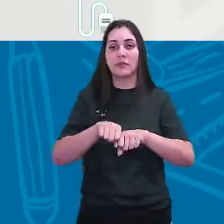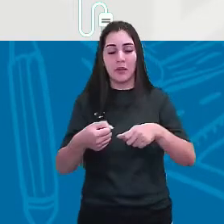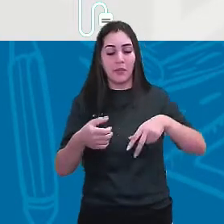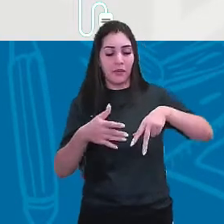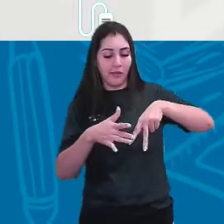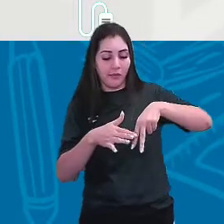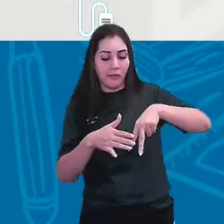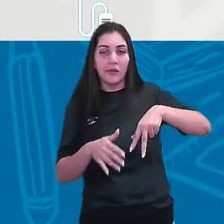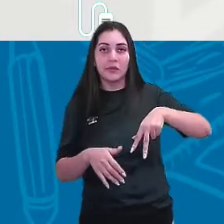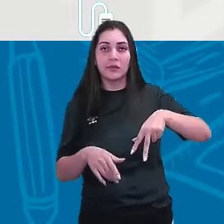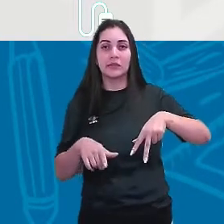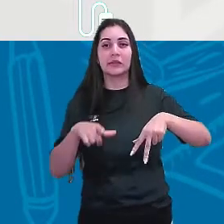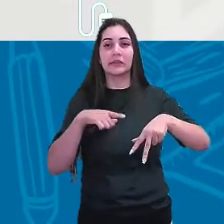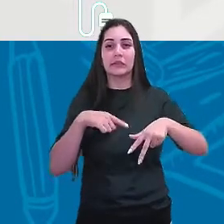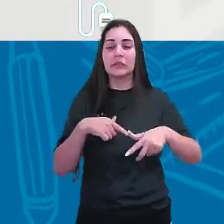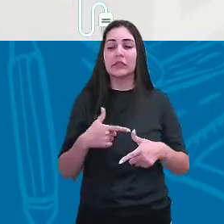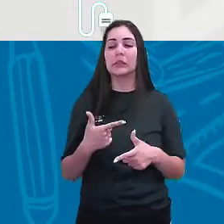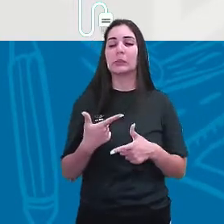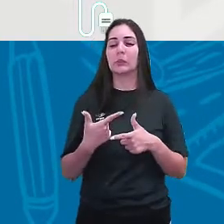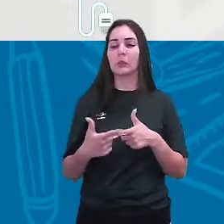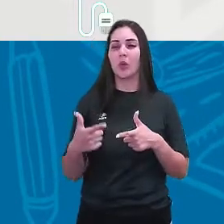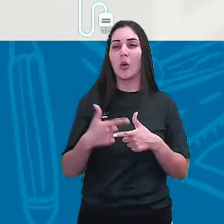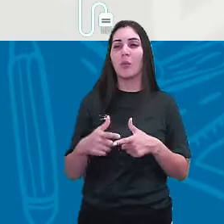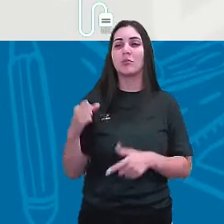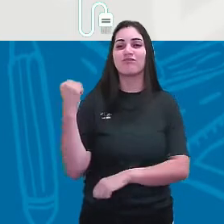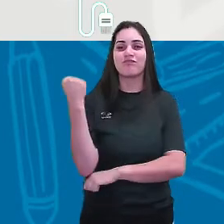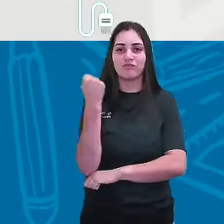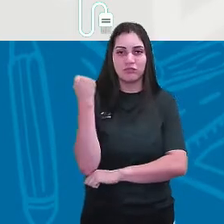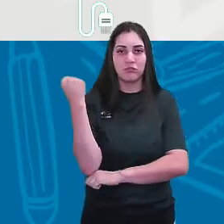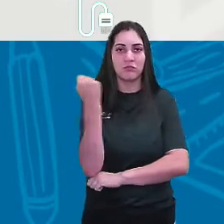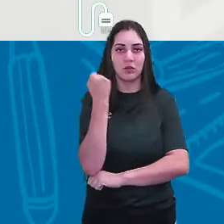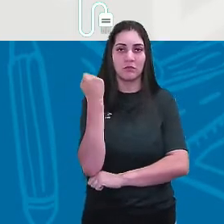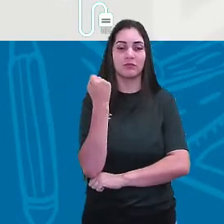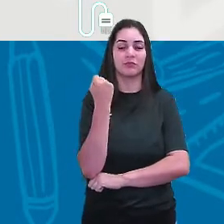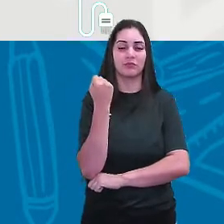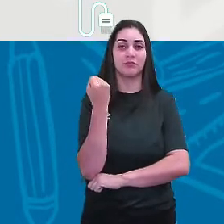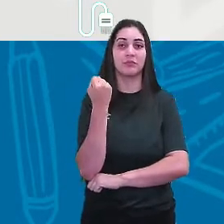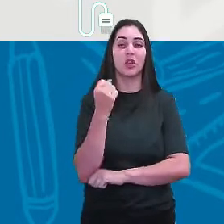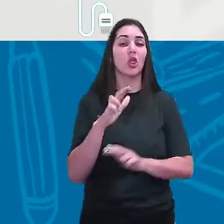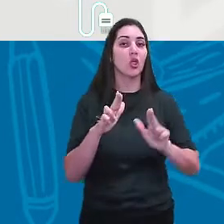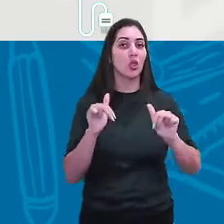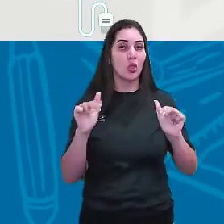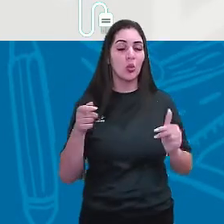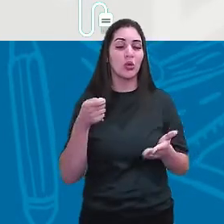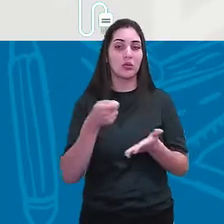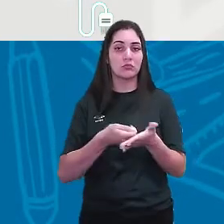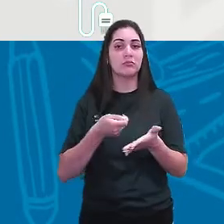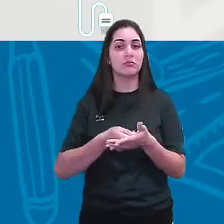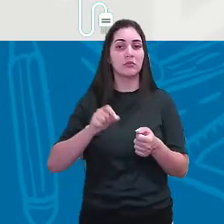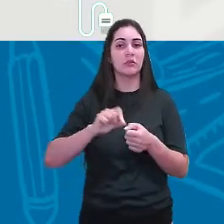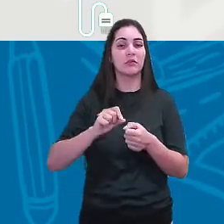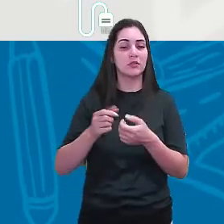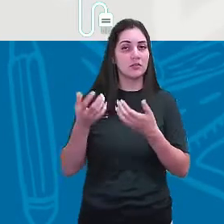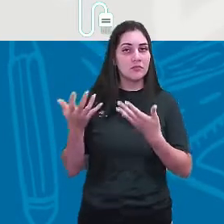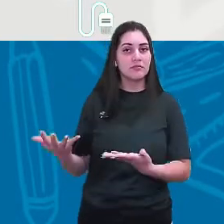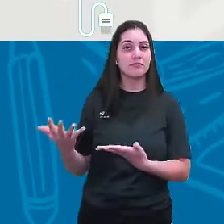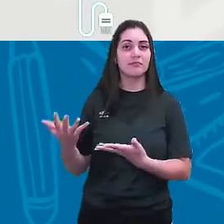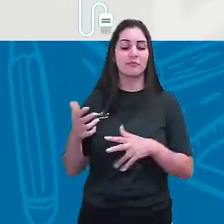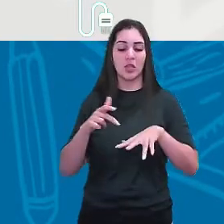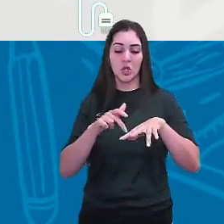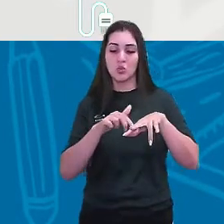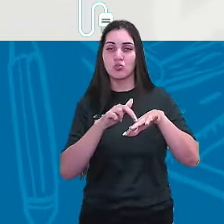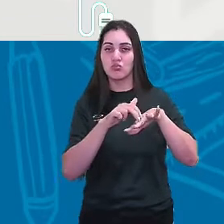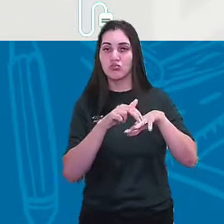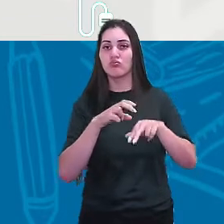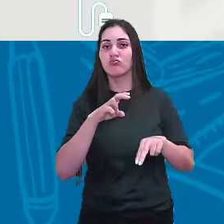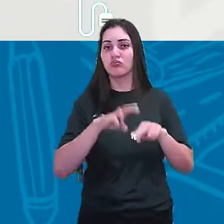sofrer aí essas consequências gravíssimas, tá certo? Então, jamais tentem fazer isso, né? Subir nesses